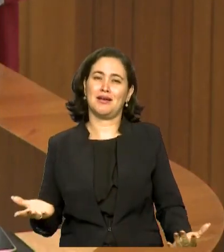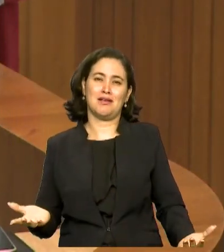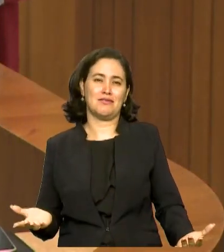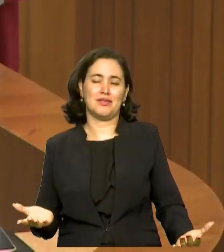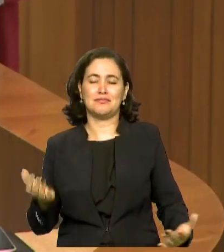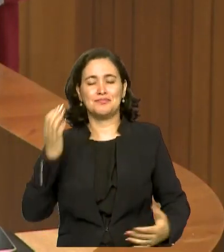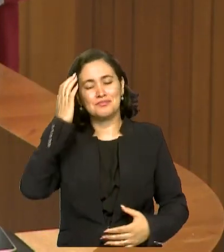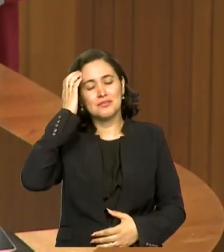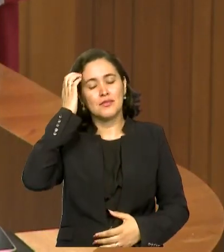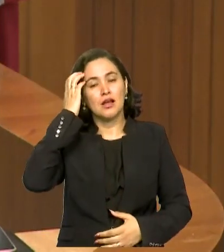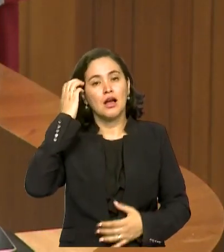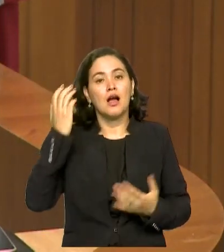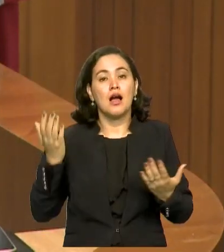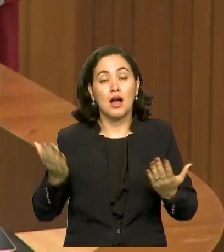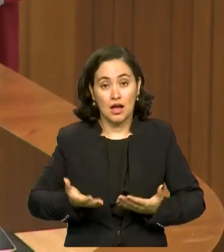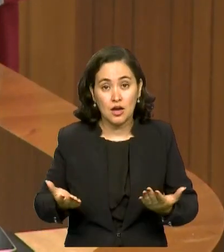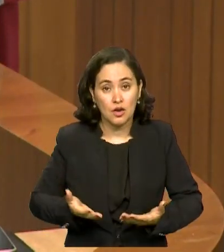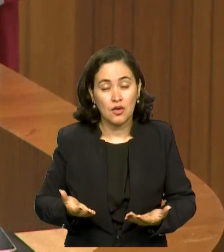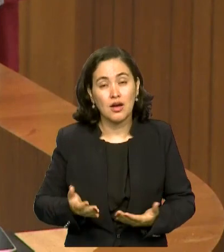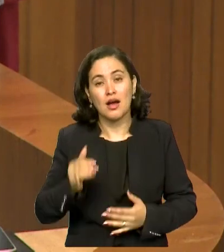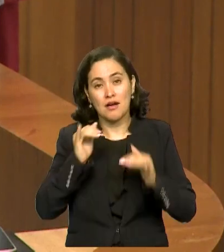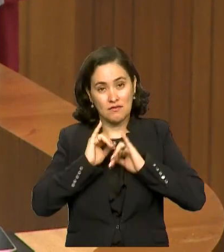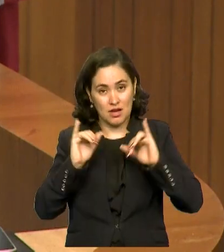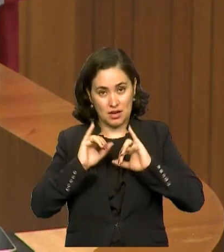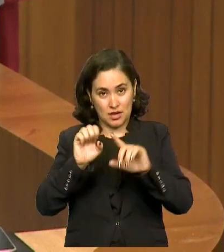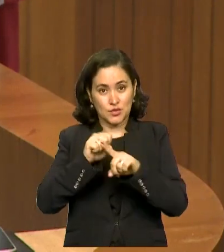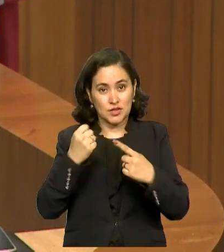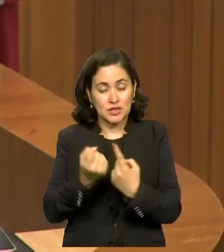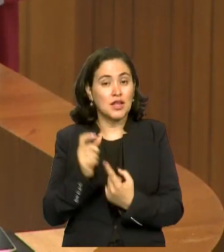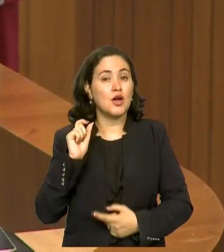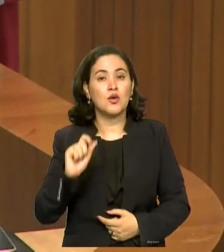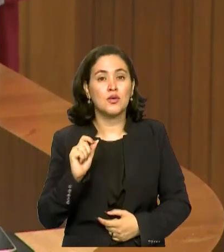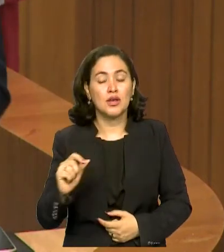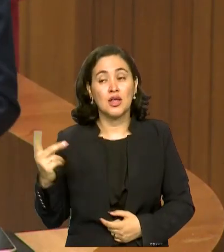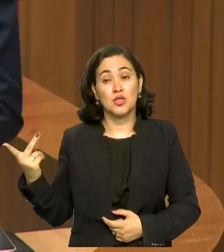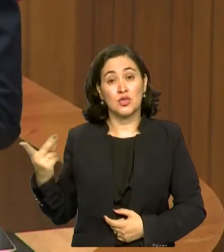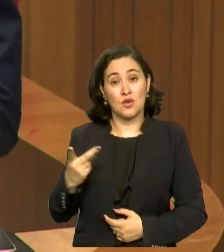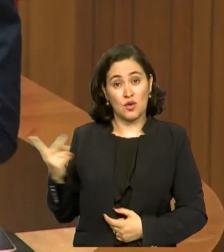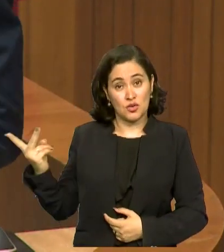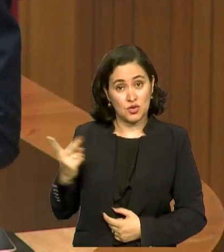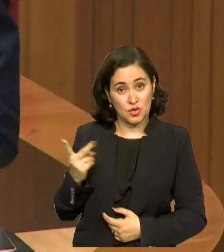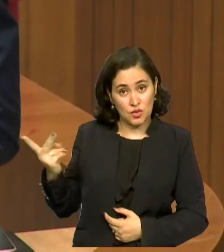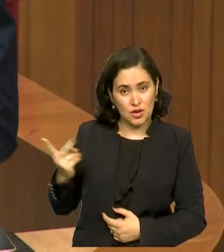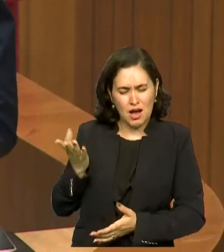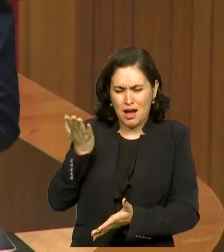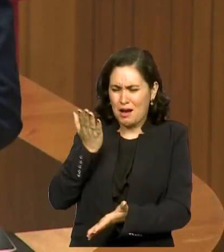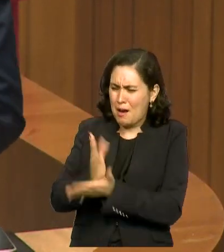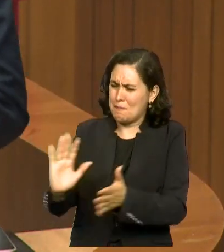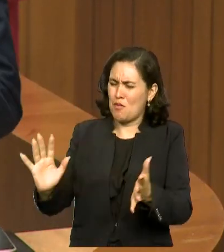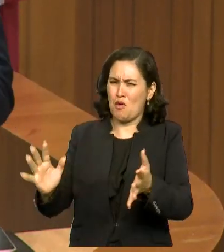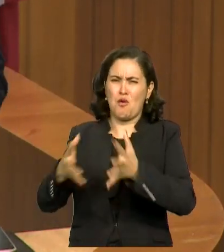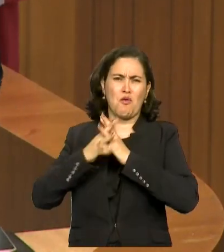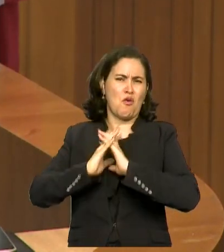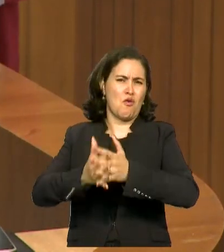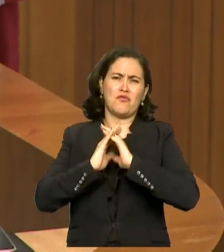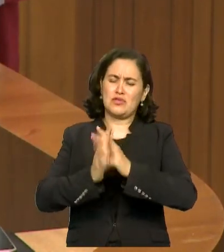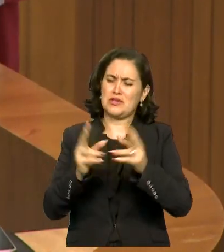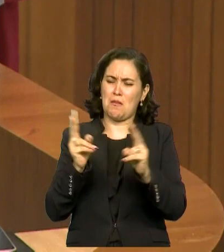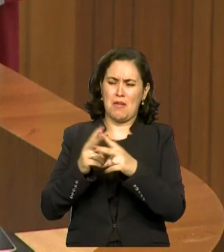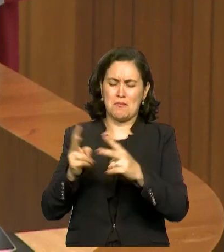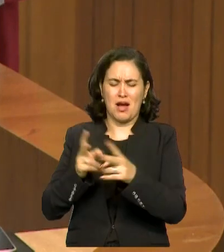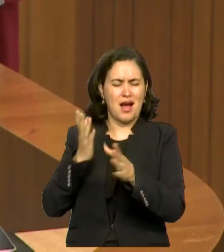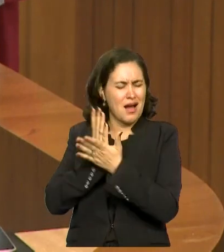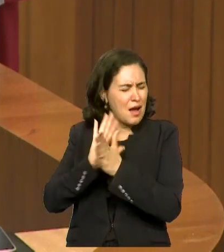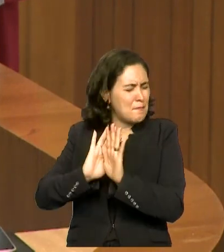registro para a sociedade que nós fizemos de boa fé, sepultamos essa história, águas passadas, já nos cumprimentamos